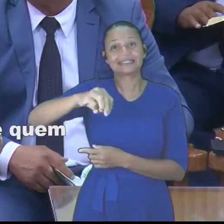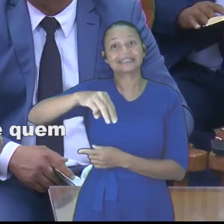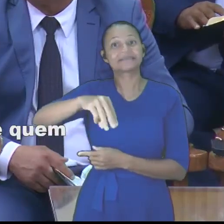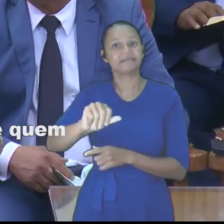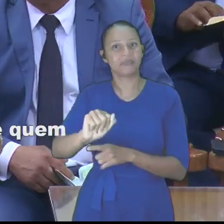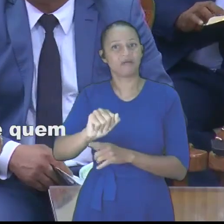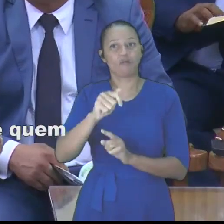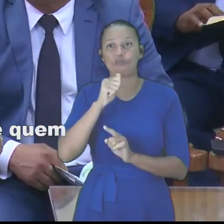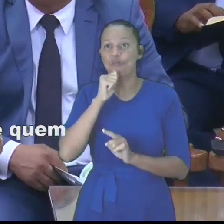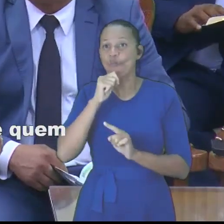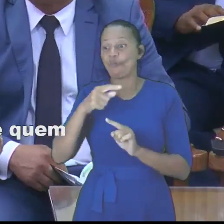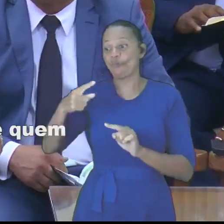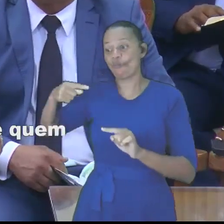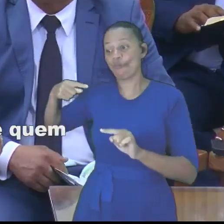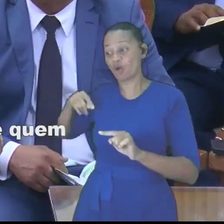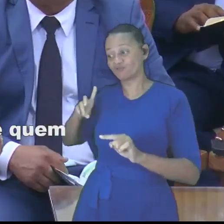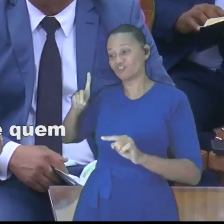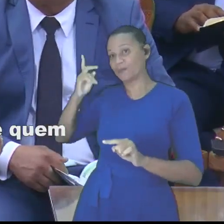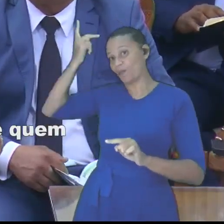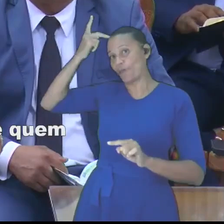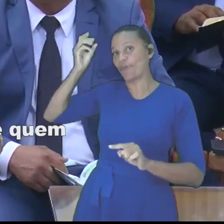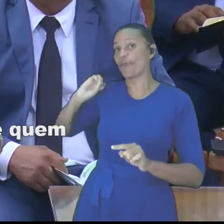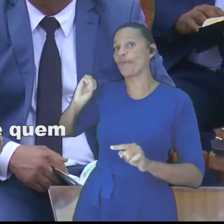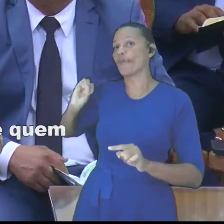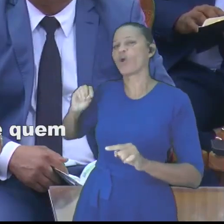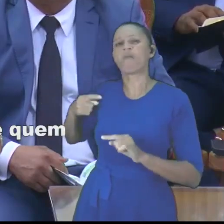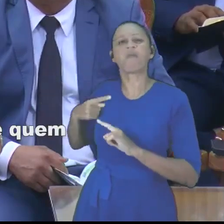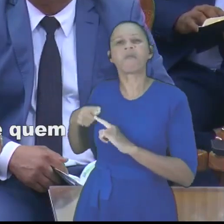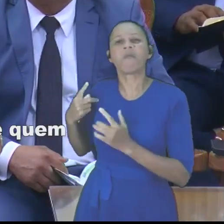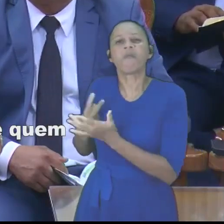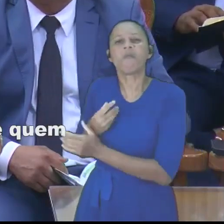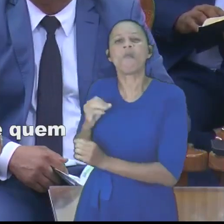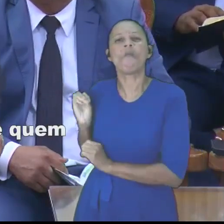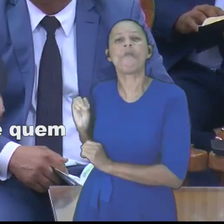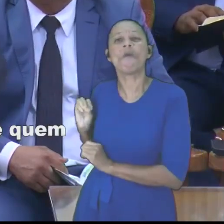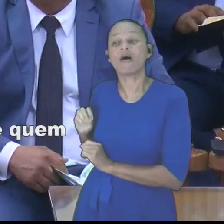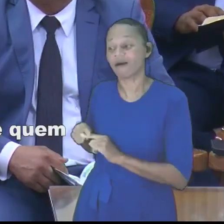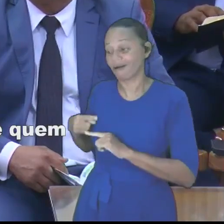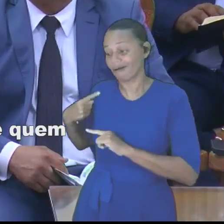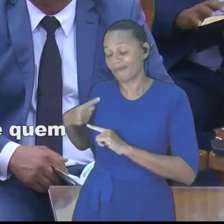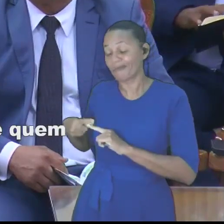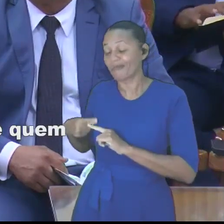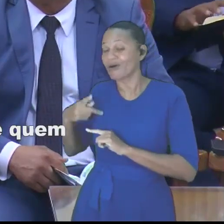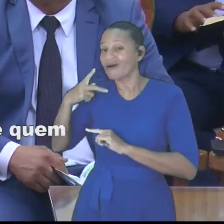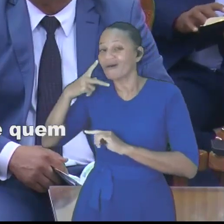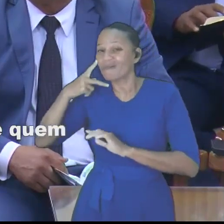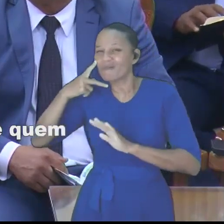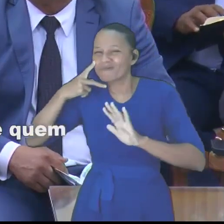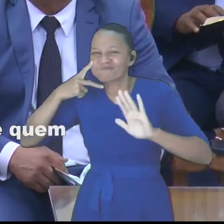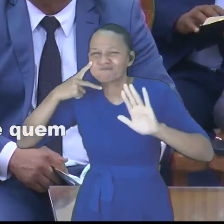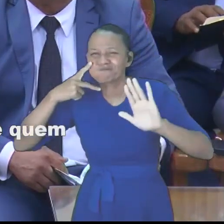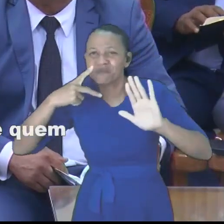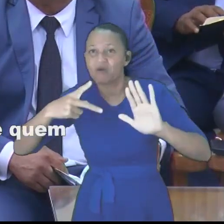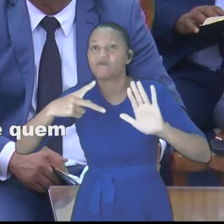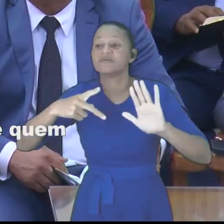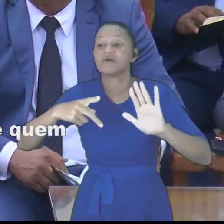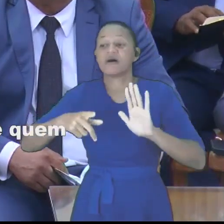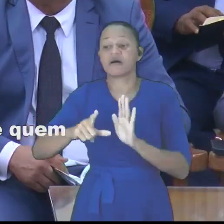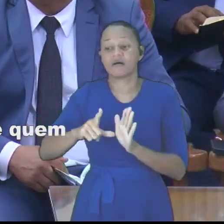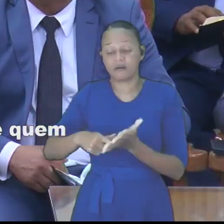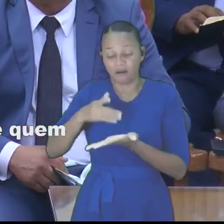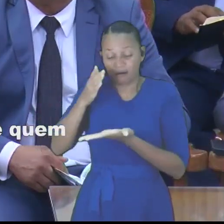dia de Pentecostes. Por que não se cumpriu? Porque a profecia, uma